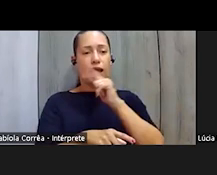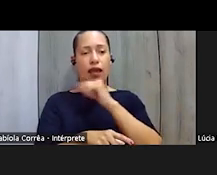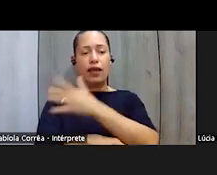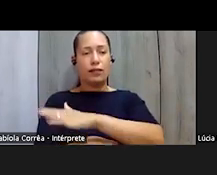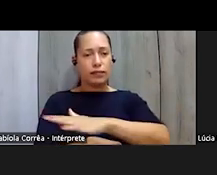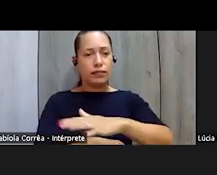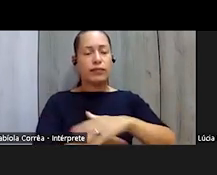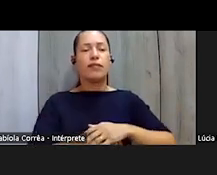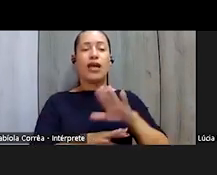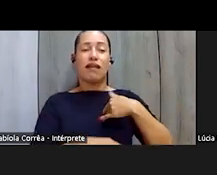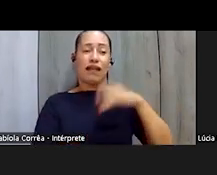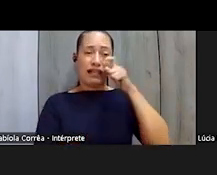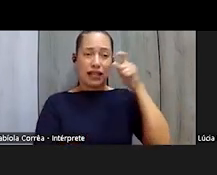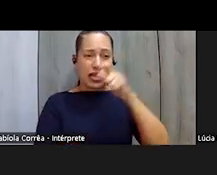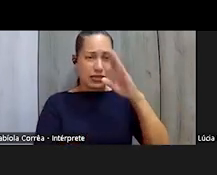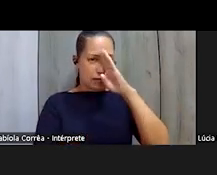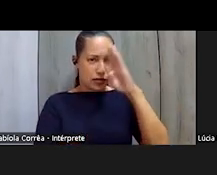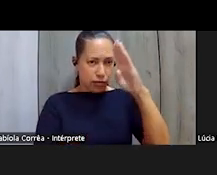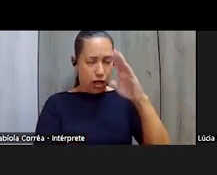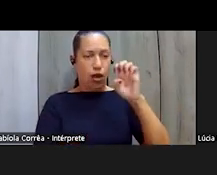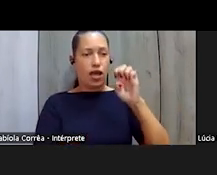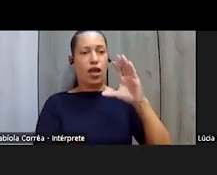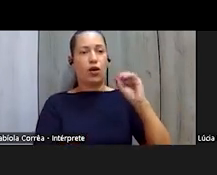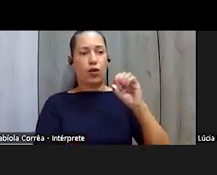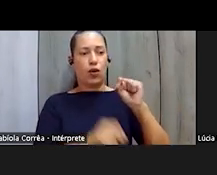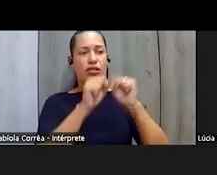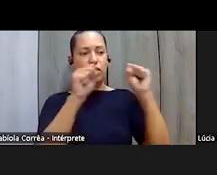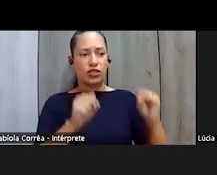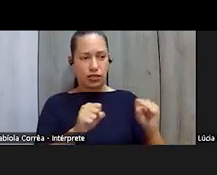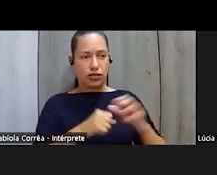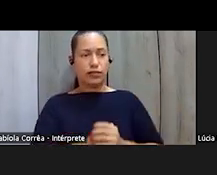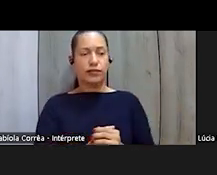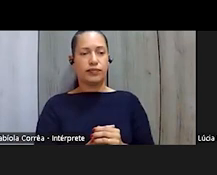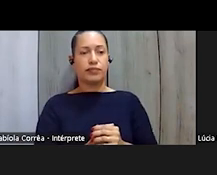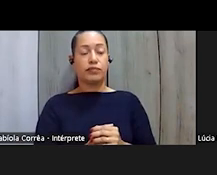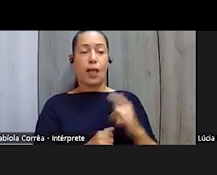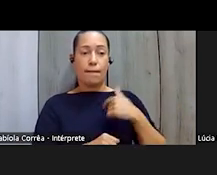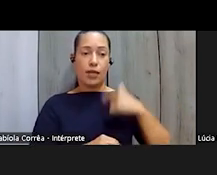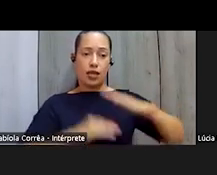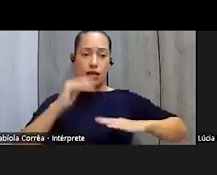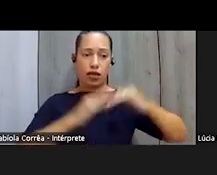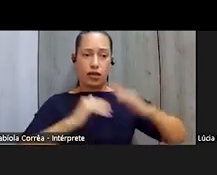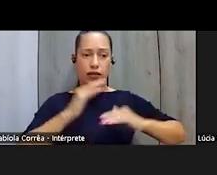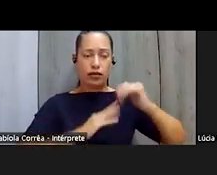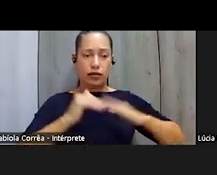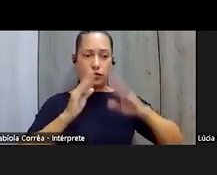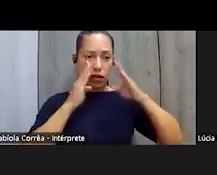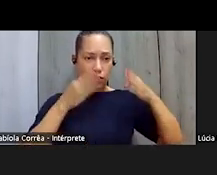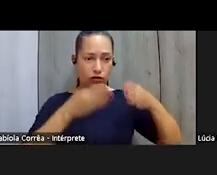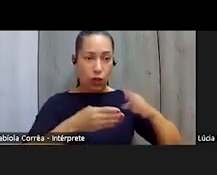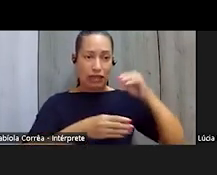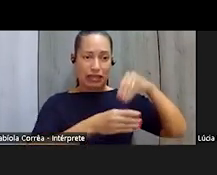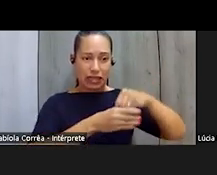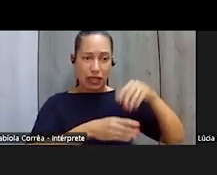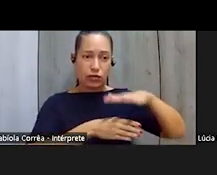está nos ecossistemas terrestres. A minha especialidade dentro da paleontologia é